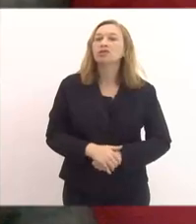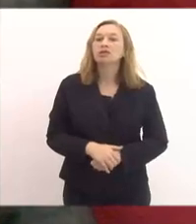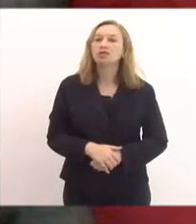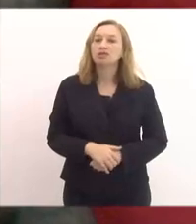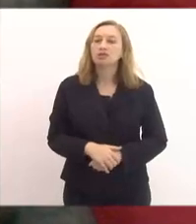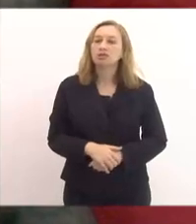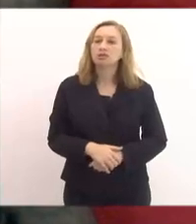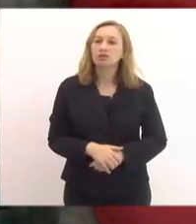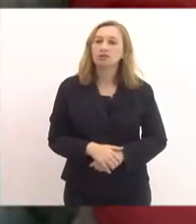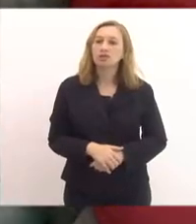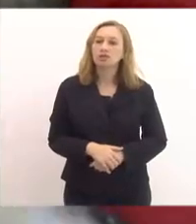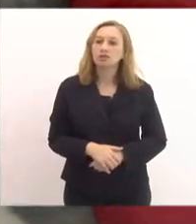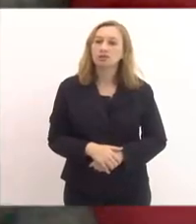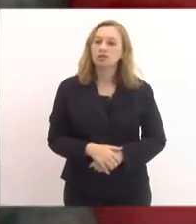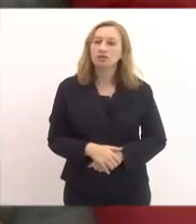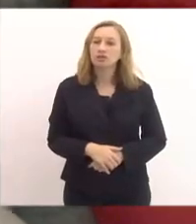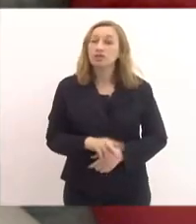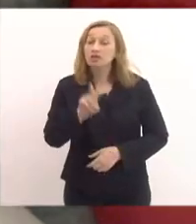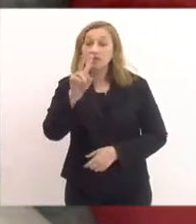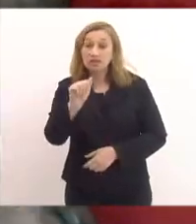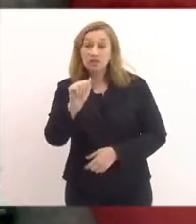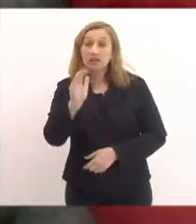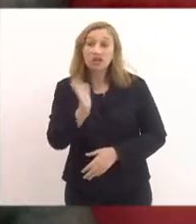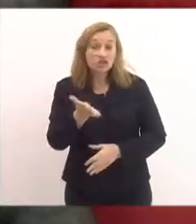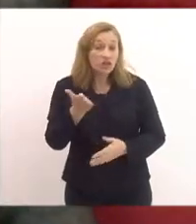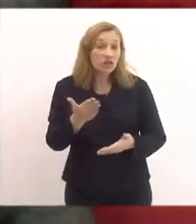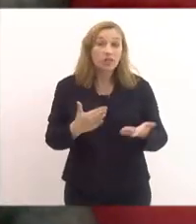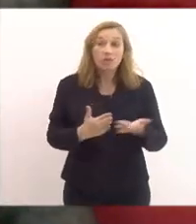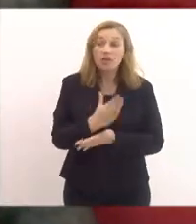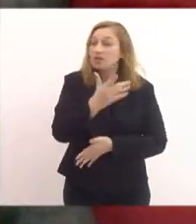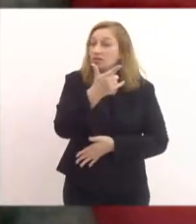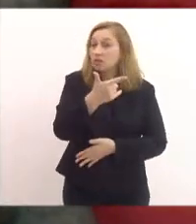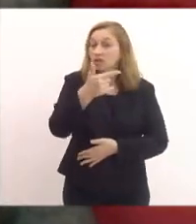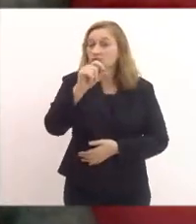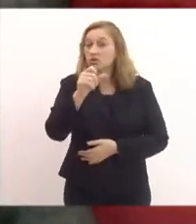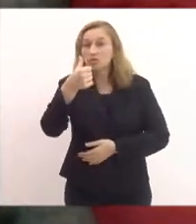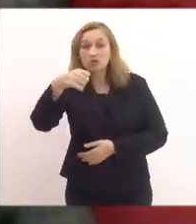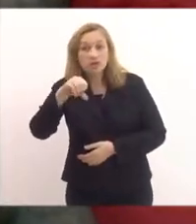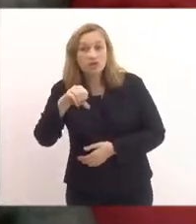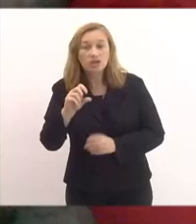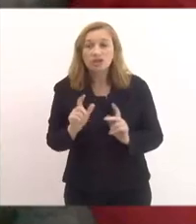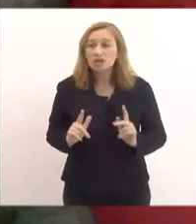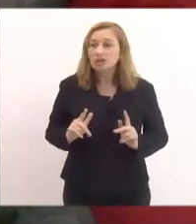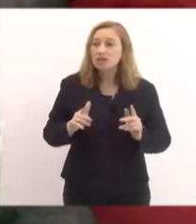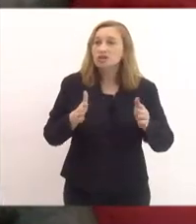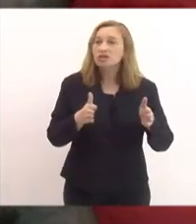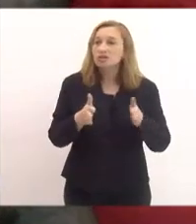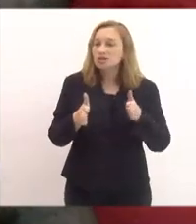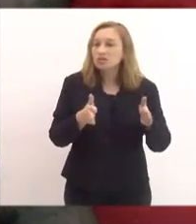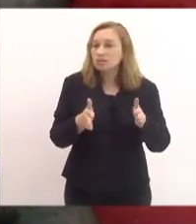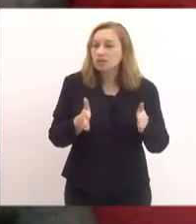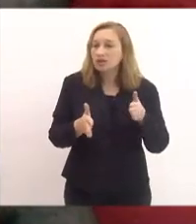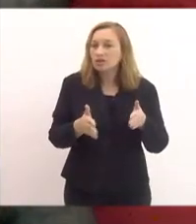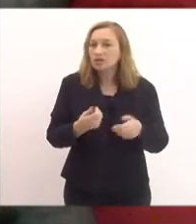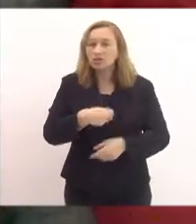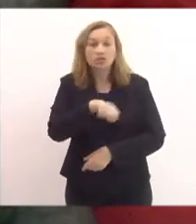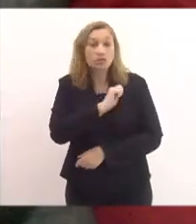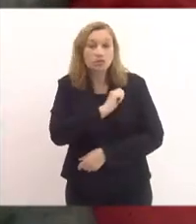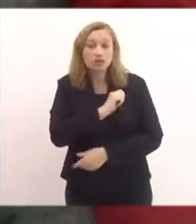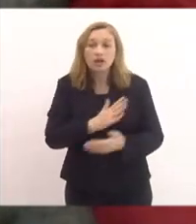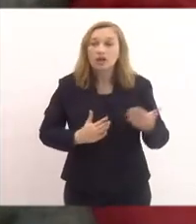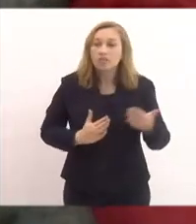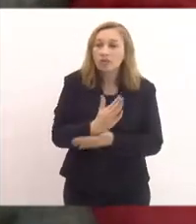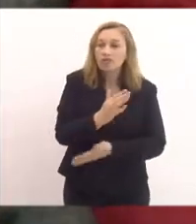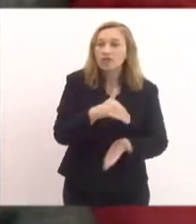bem, essas vagas foram aprovadas em 2019, no meio do regime de recuperação fiscal, aprovada